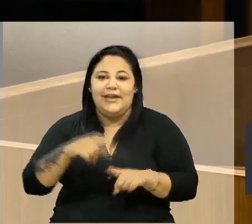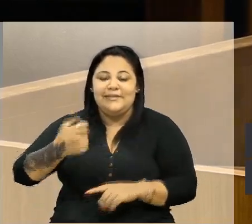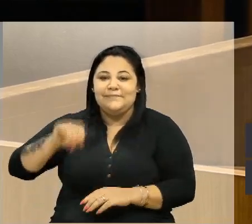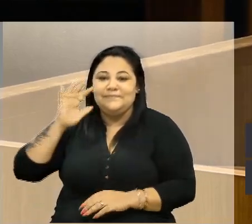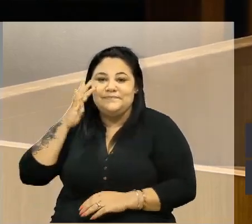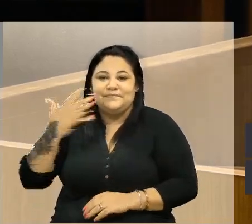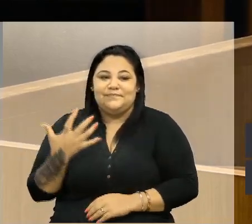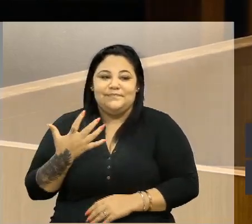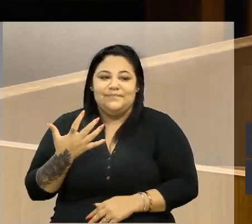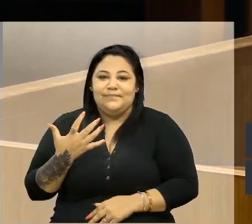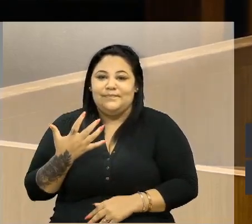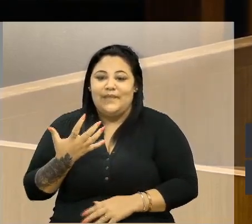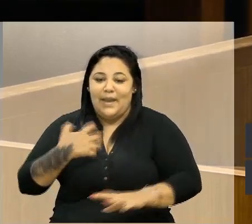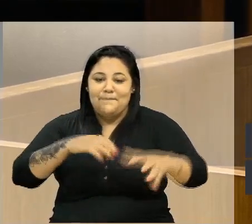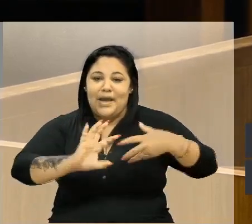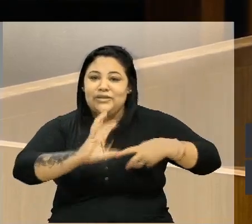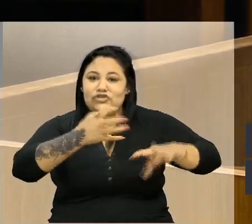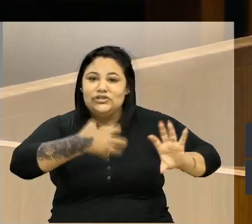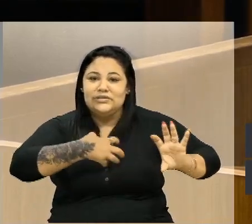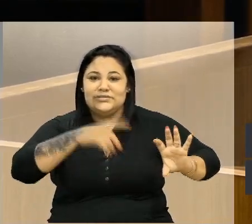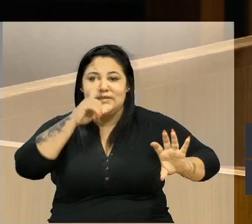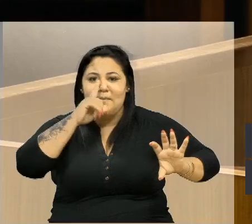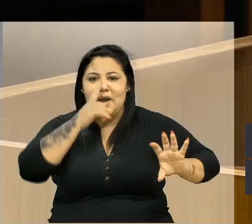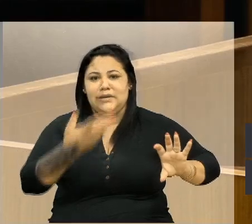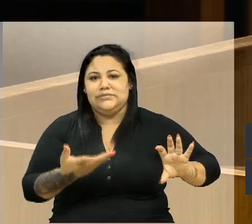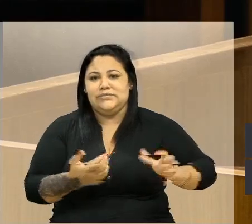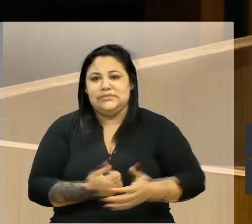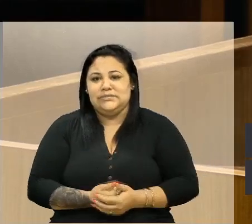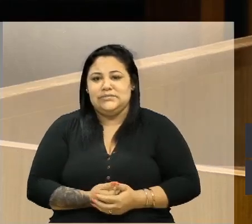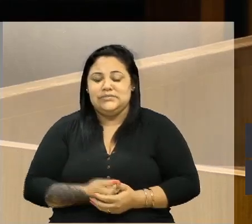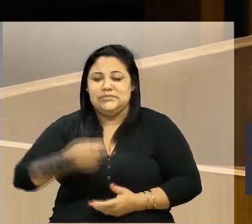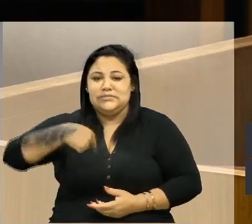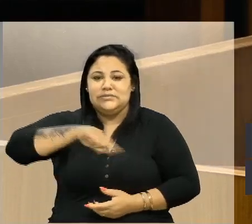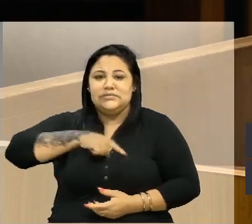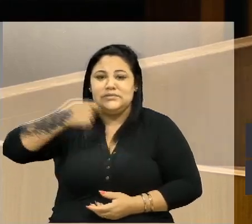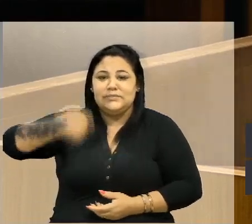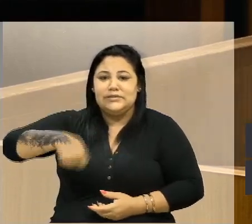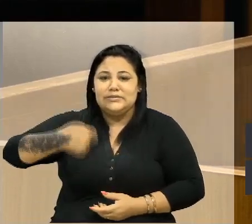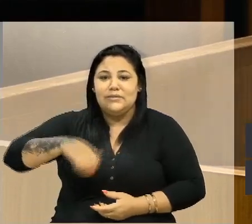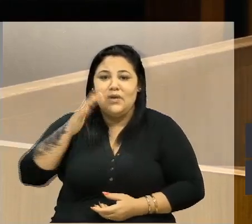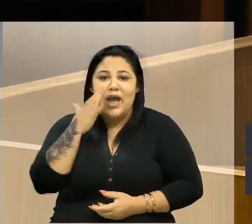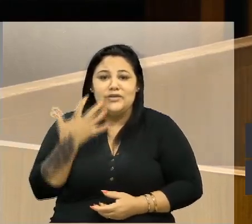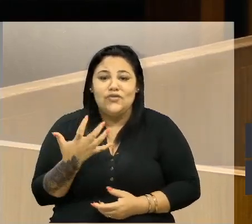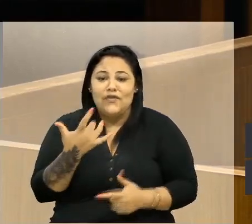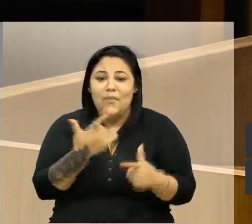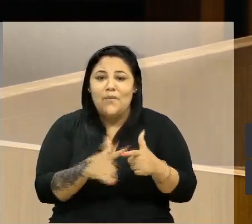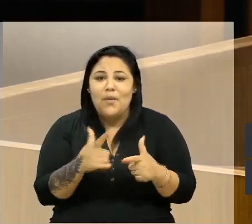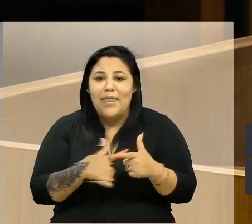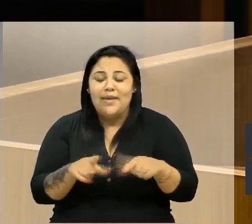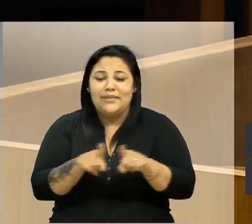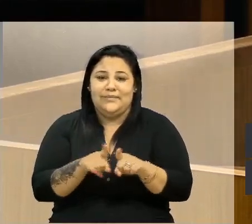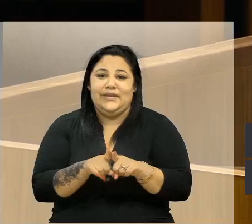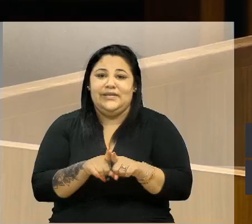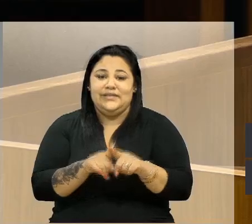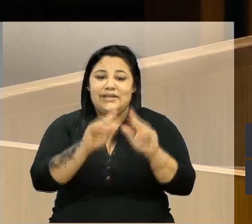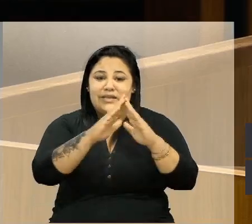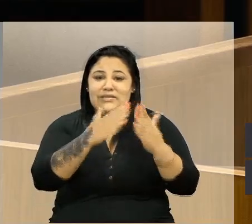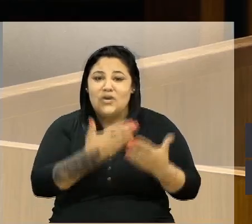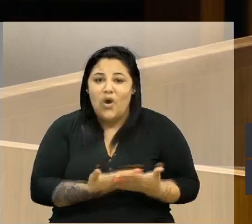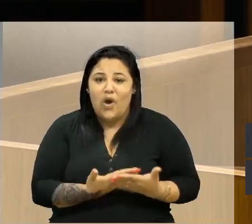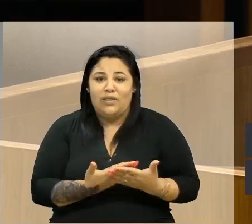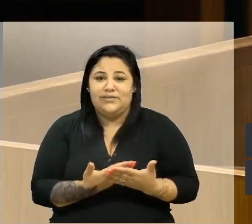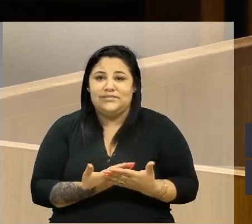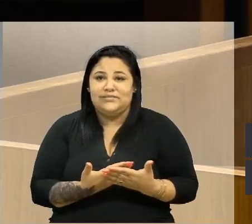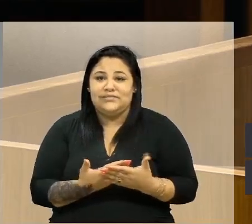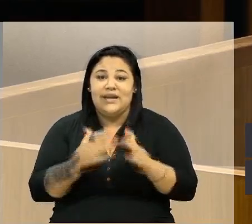a moradia dessas mães. Nós precisamos resolver o problema das escolas, das